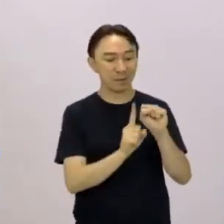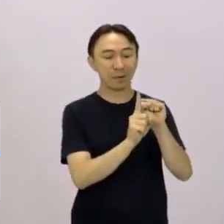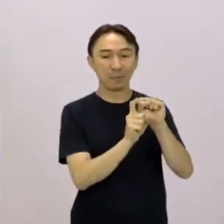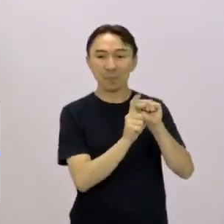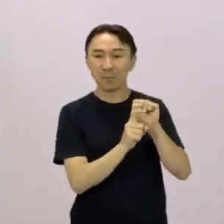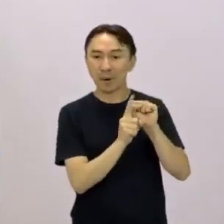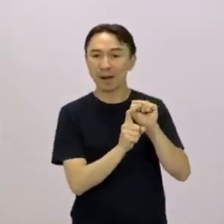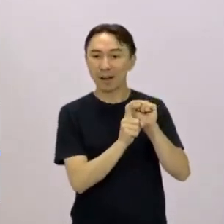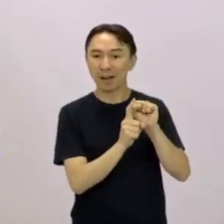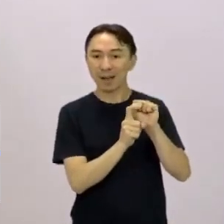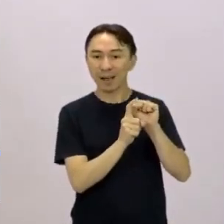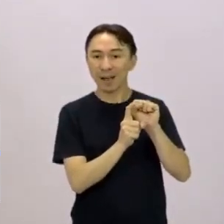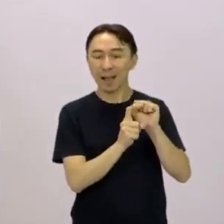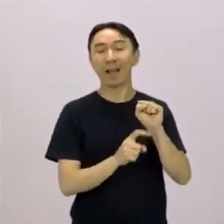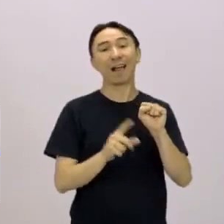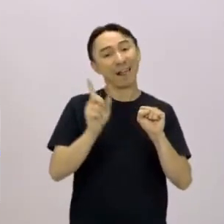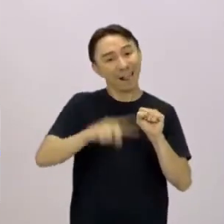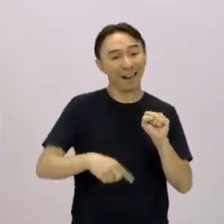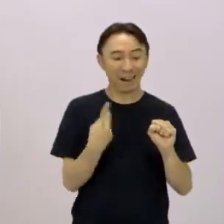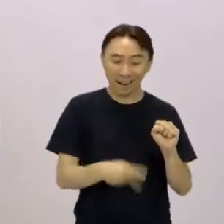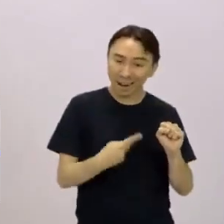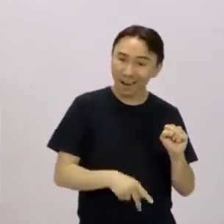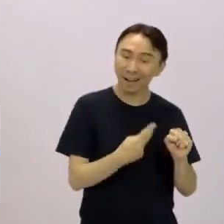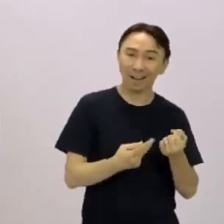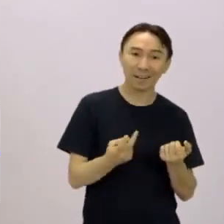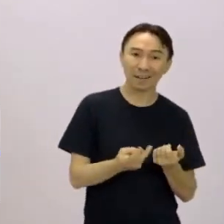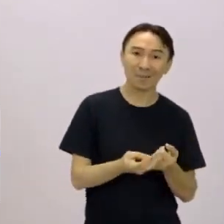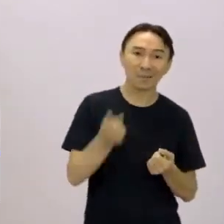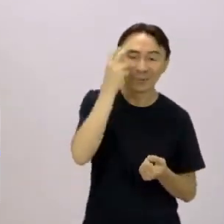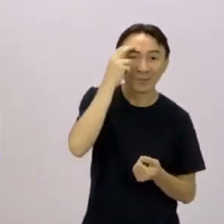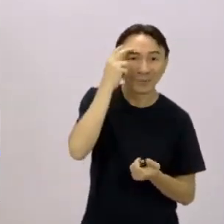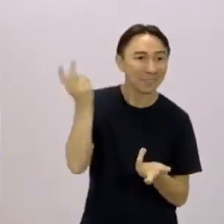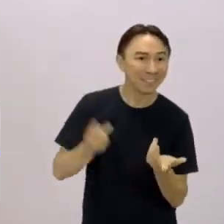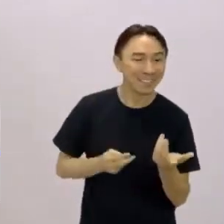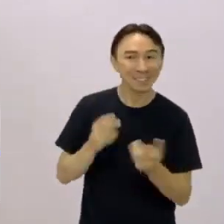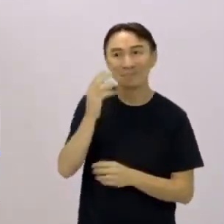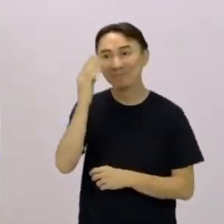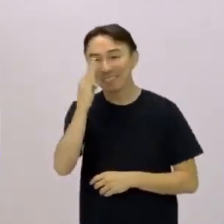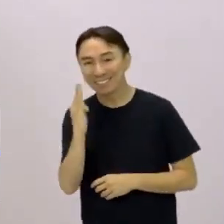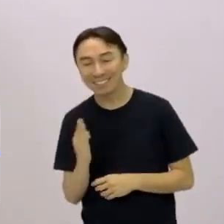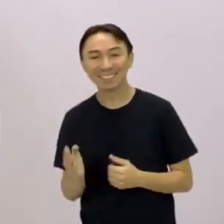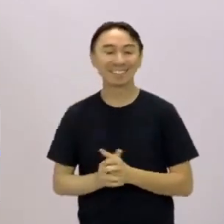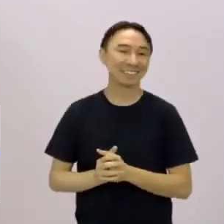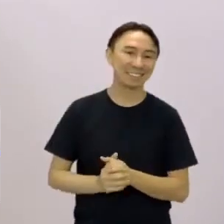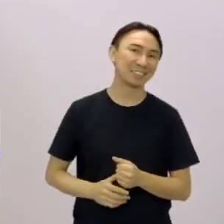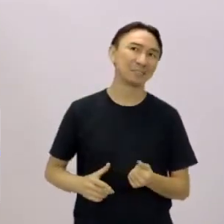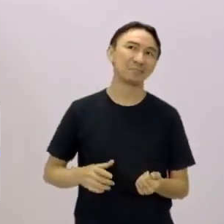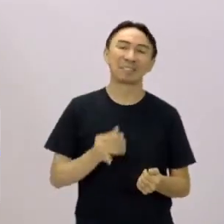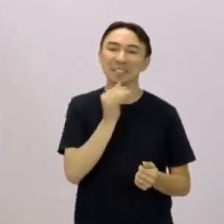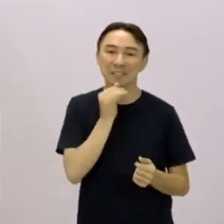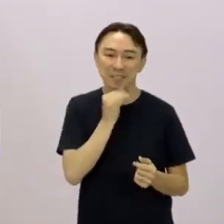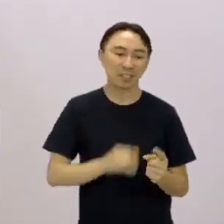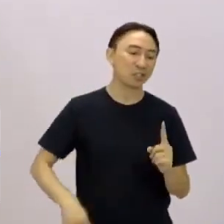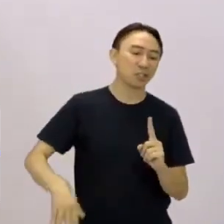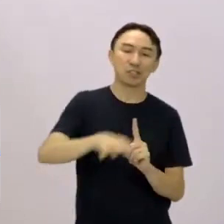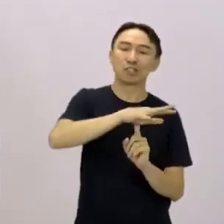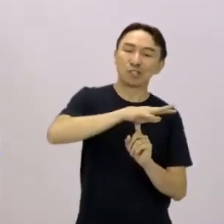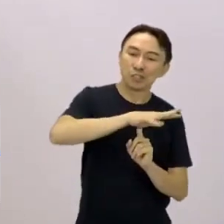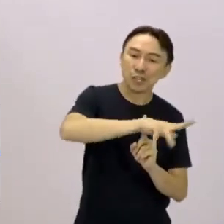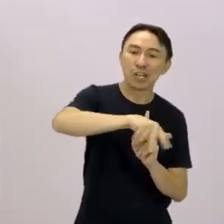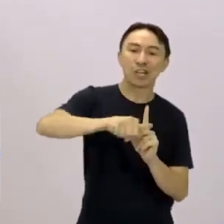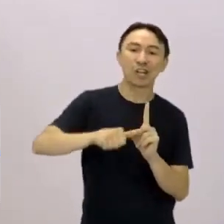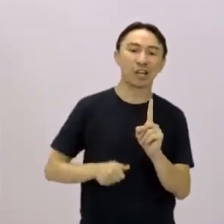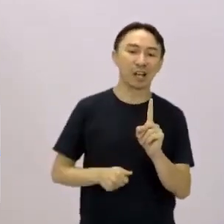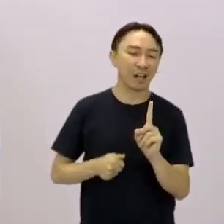uma cultura brasileira dentro do universo digital. O fato da gente usar gírias, diminuição de palavras, entre várias